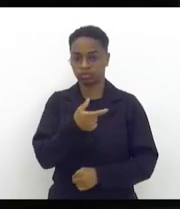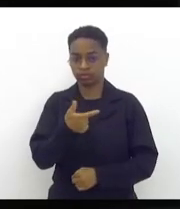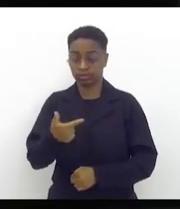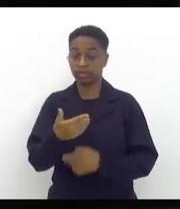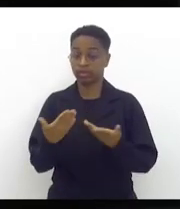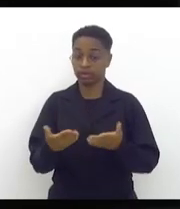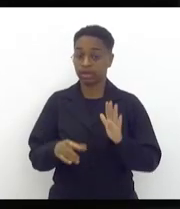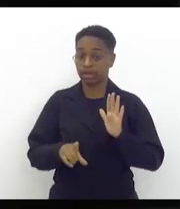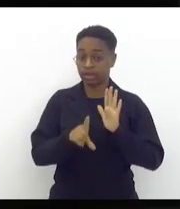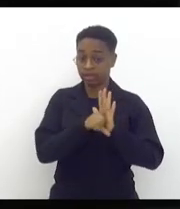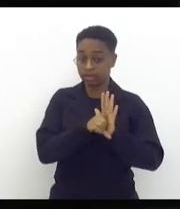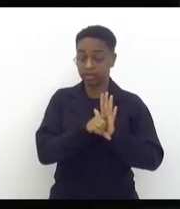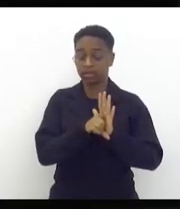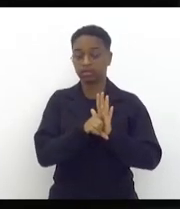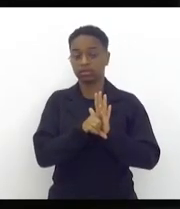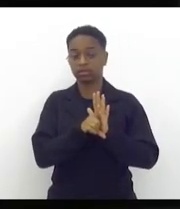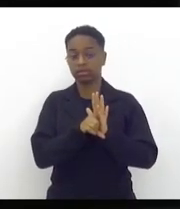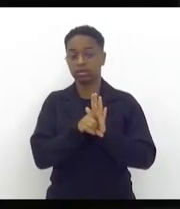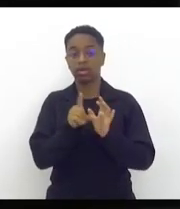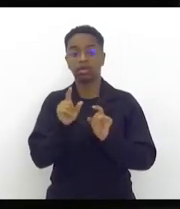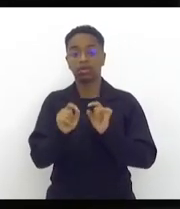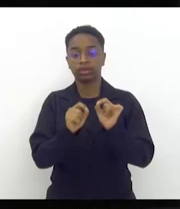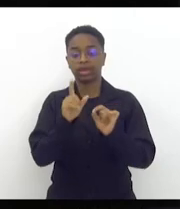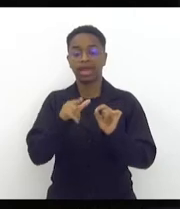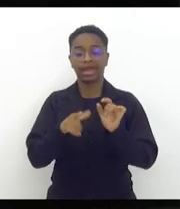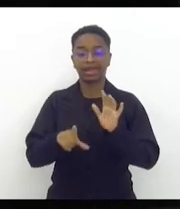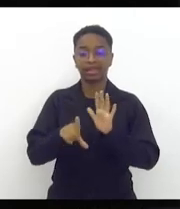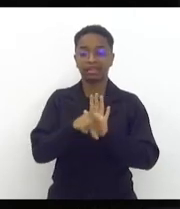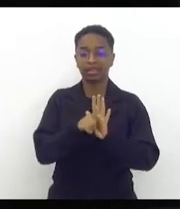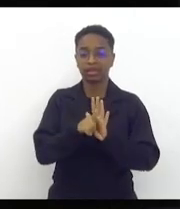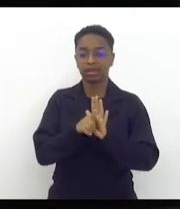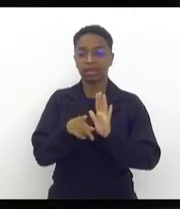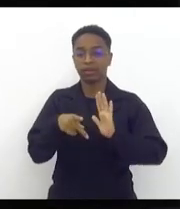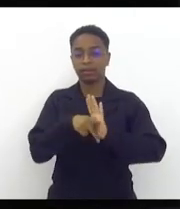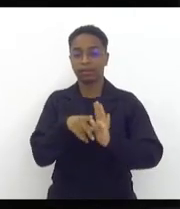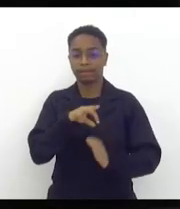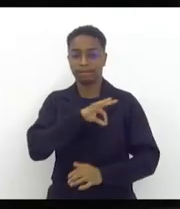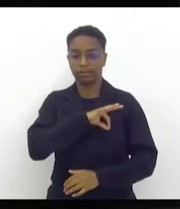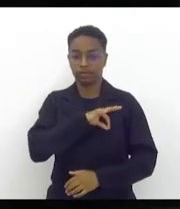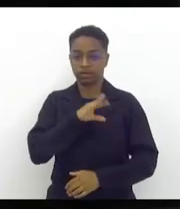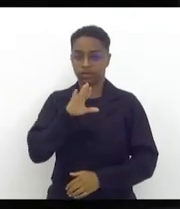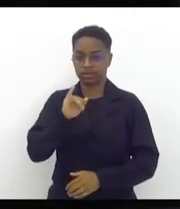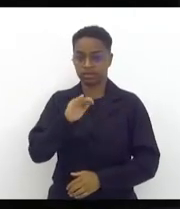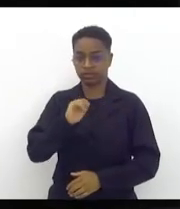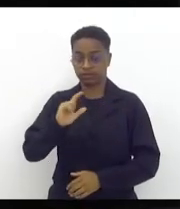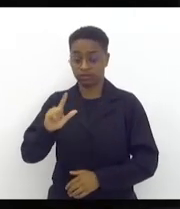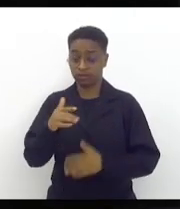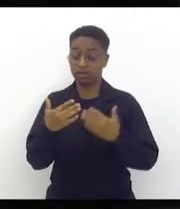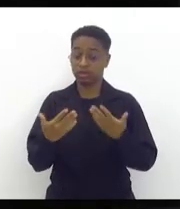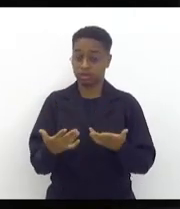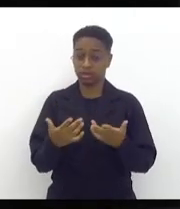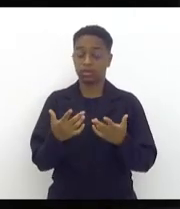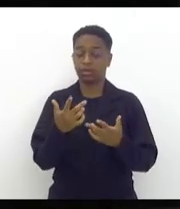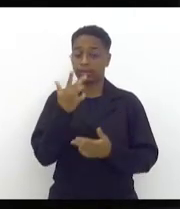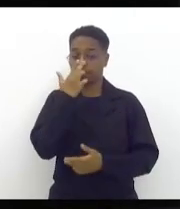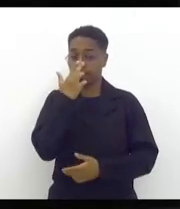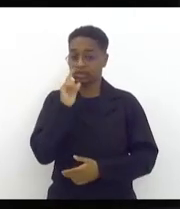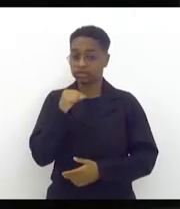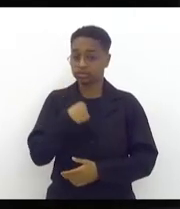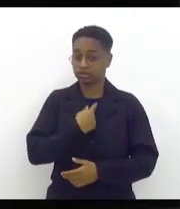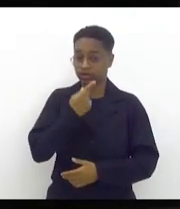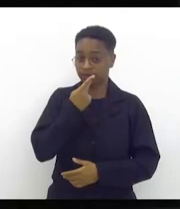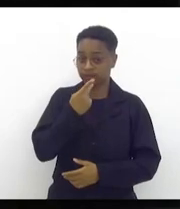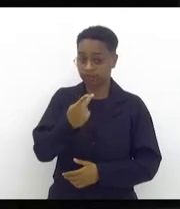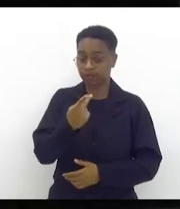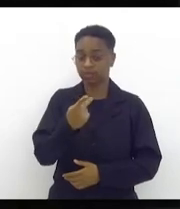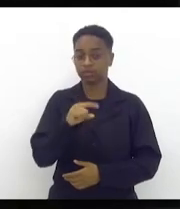complementar, ela nada mais é do que a lei orgânica da Polícia Civil. É como se nós estivéssemos dizendo,